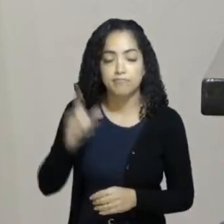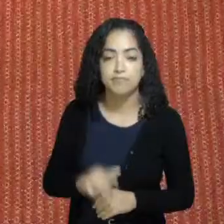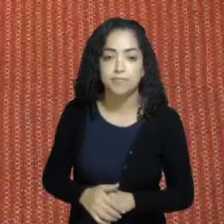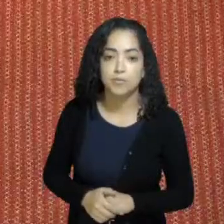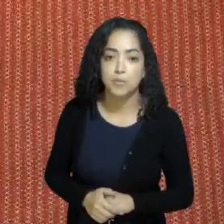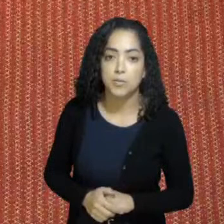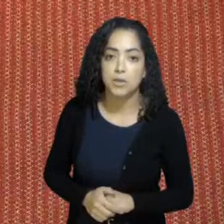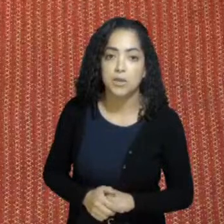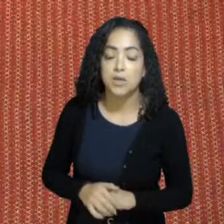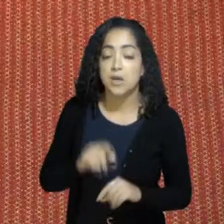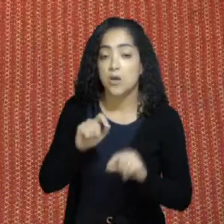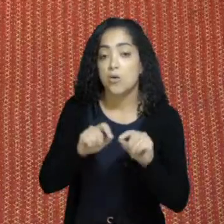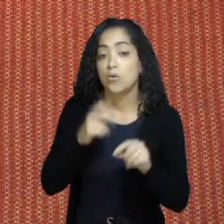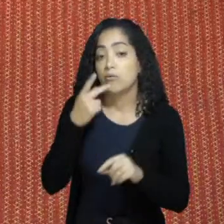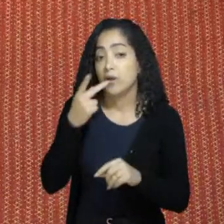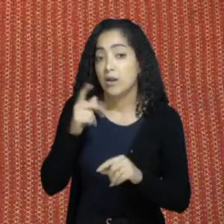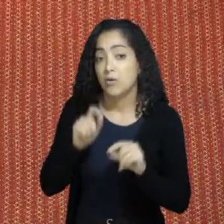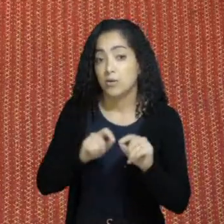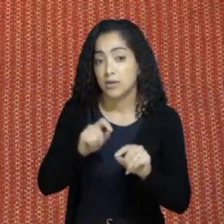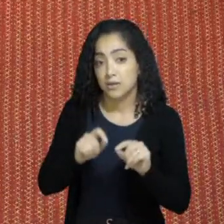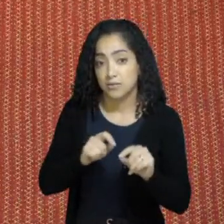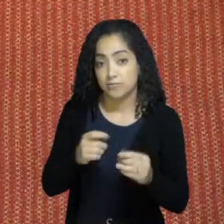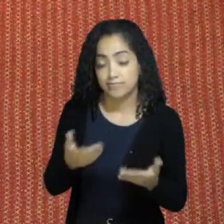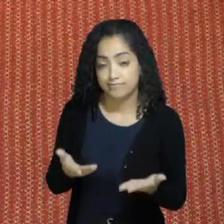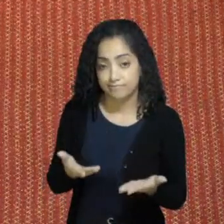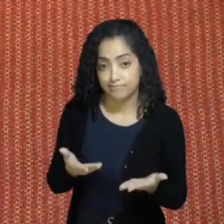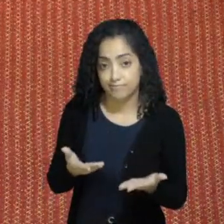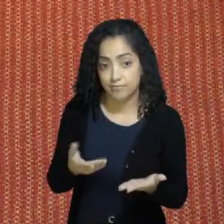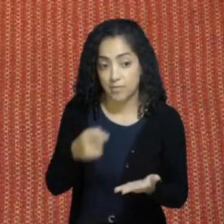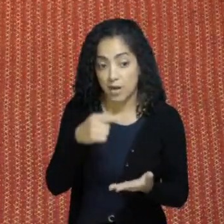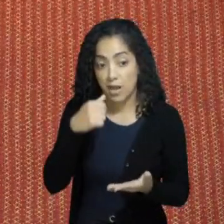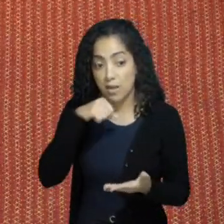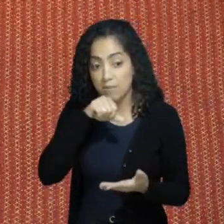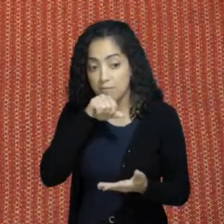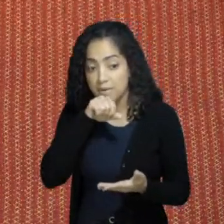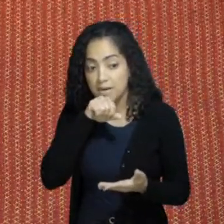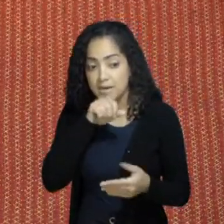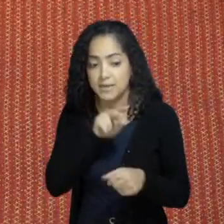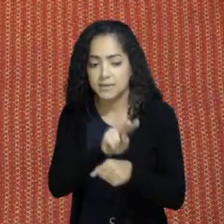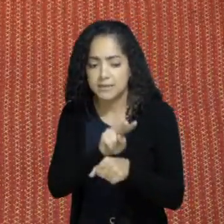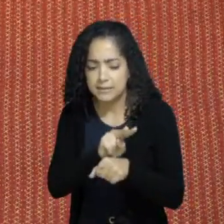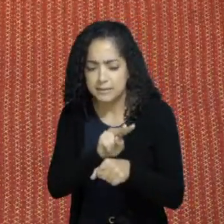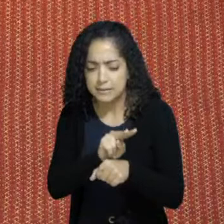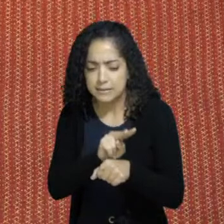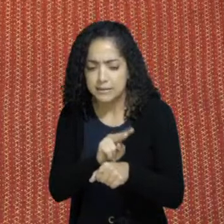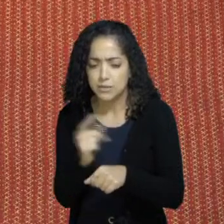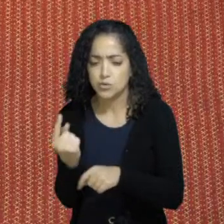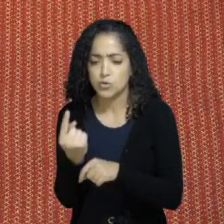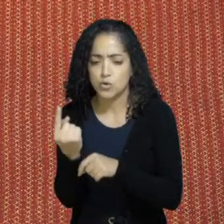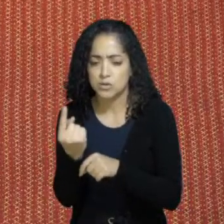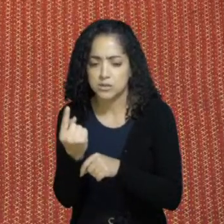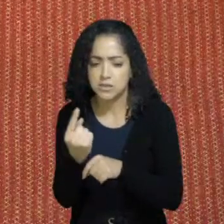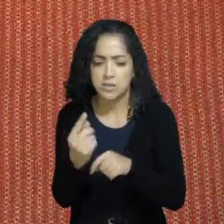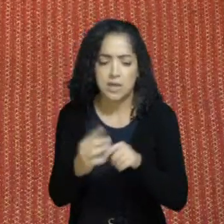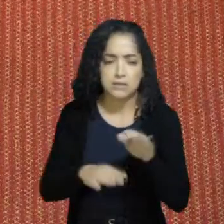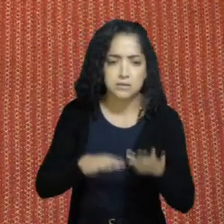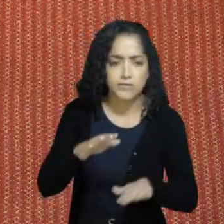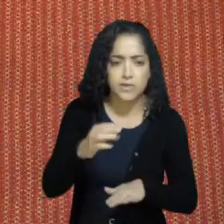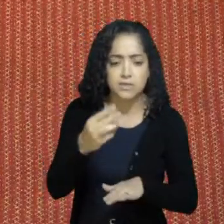Lopes O que que nós vamos dizer para o filho daquela mãe que cria ele sozinho muitas vezes dois três filhos